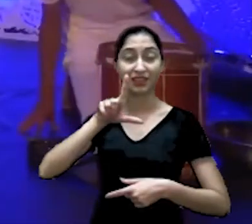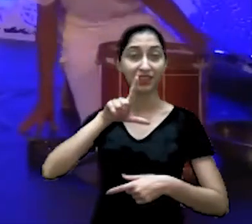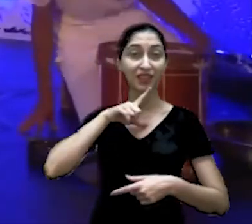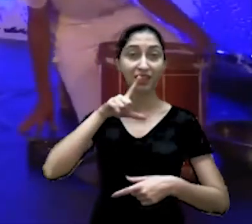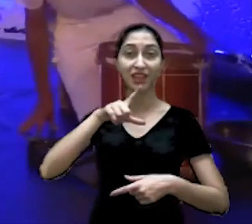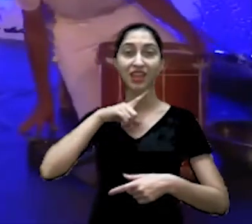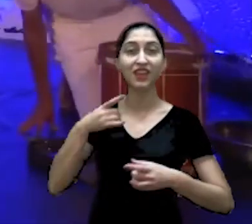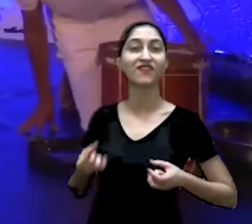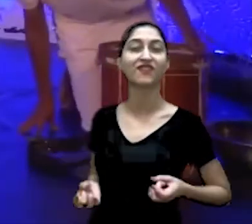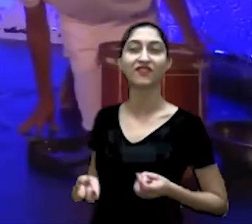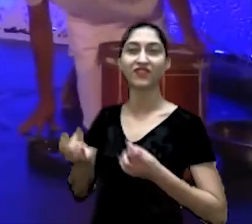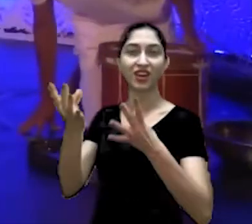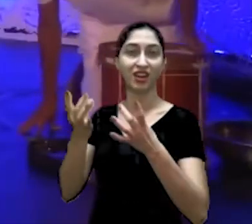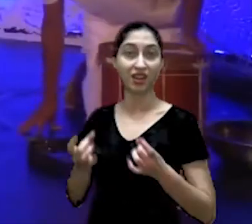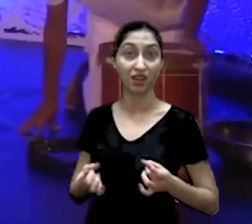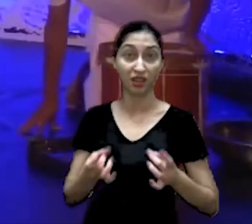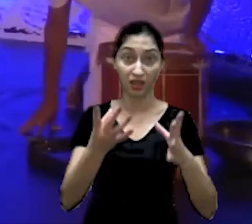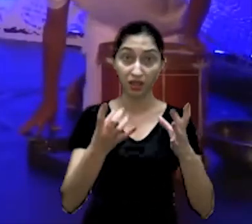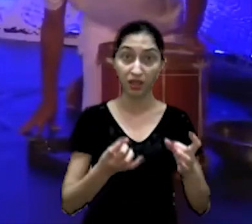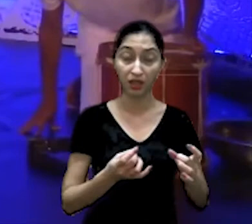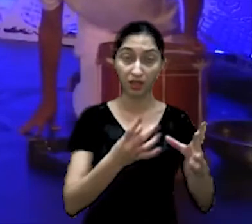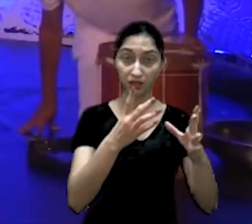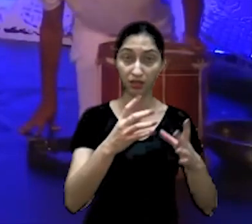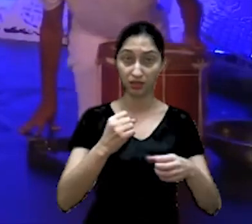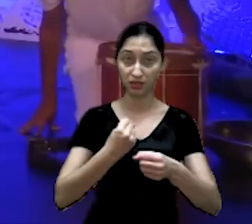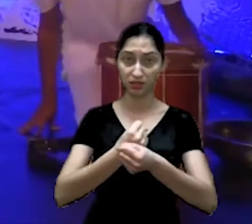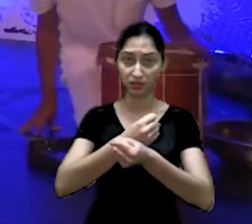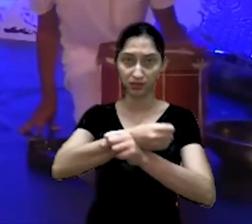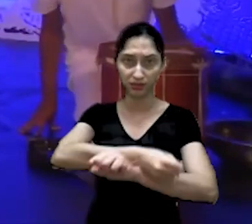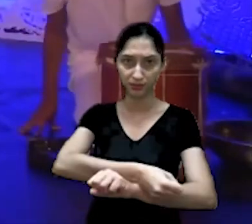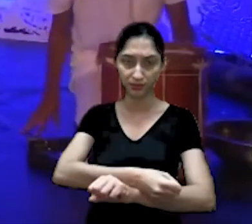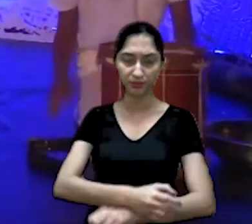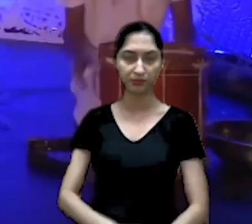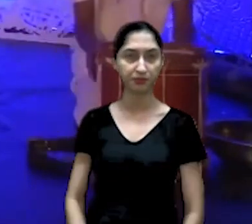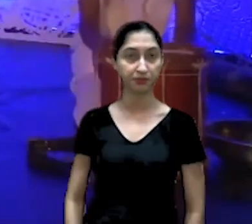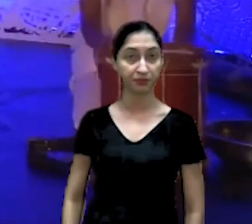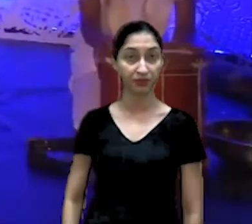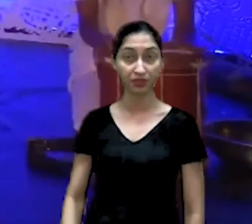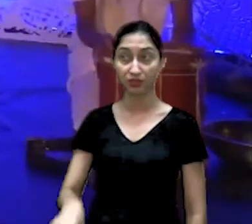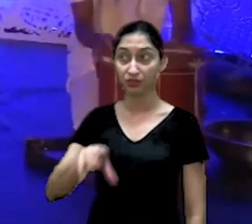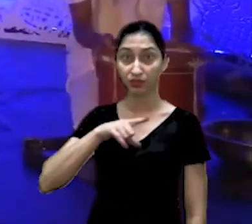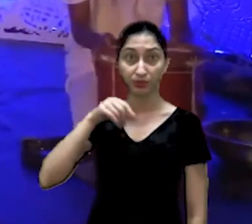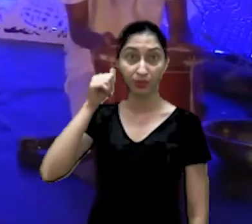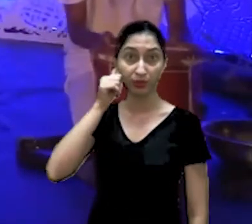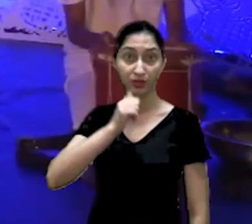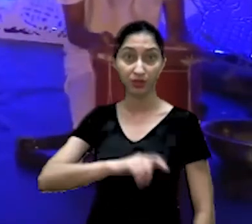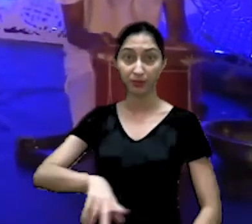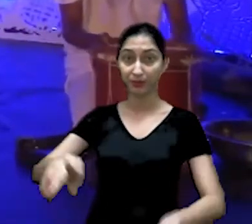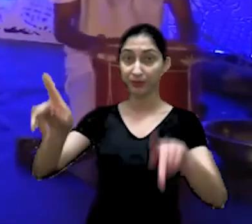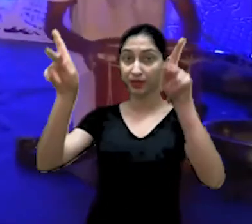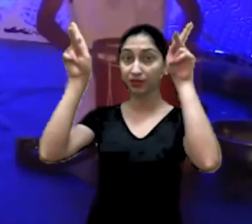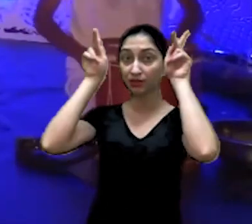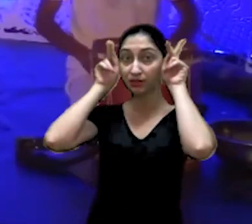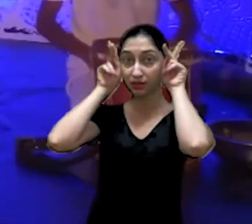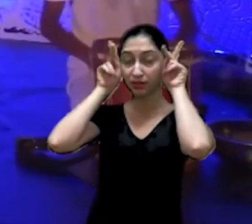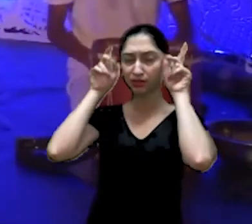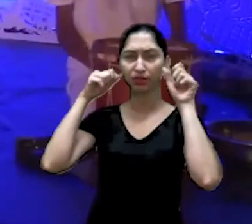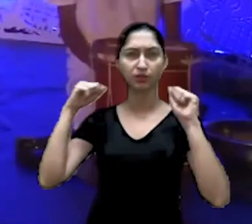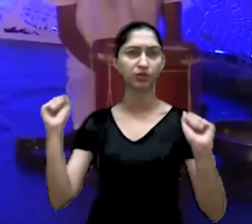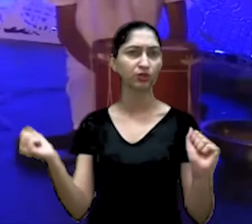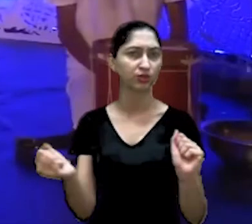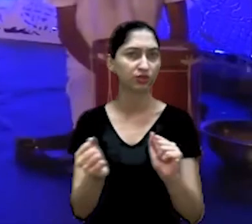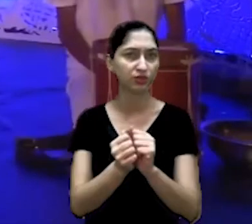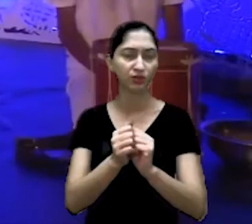leilão! Dizem que nele há uma princesa à venda, que veio junto com os seus